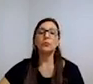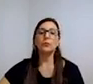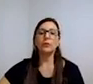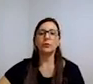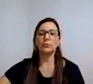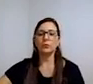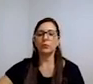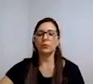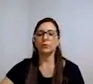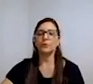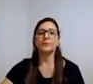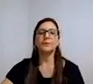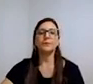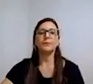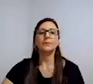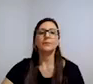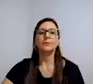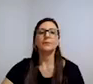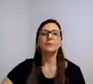um único núcleo.